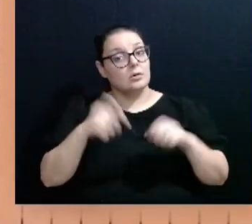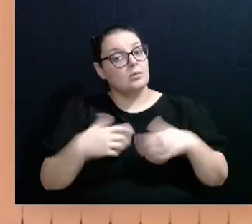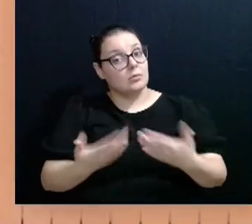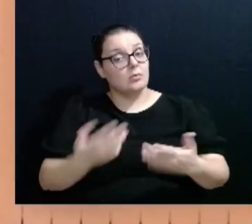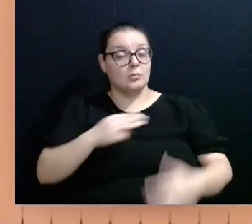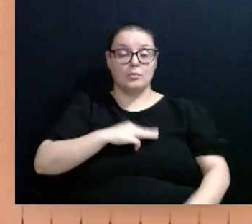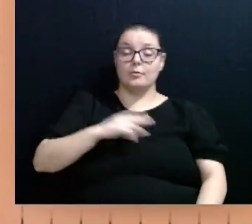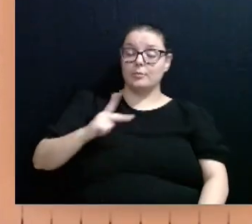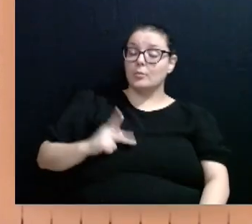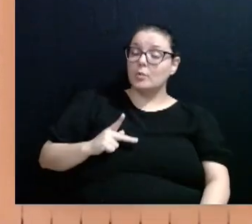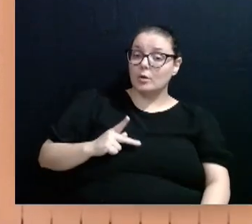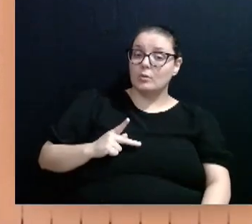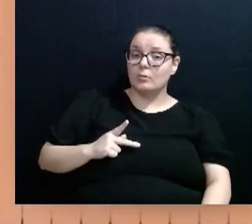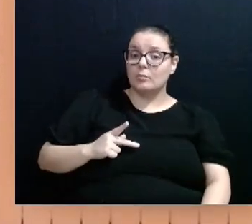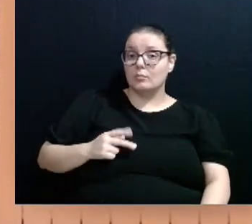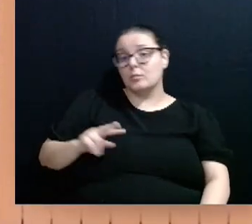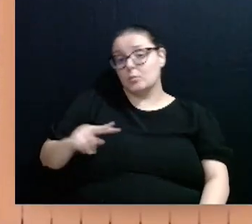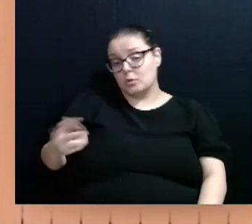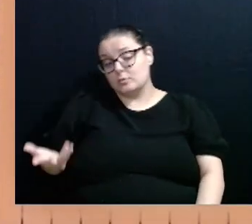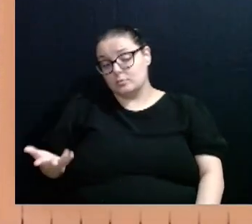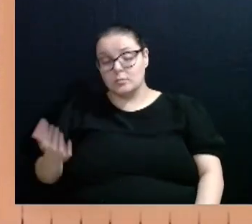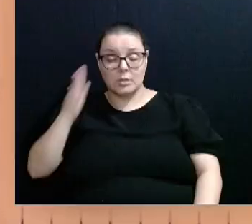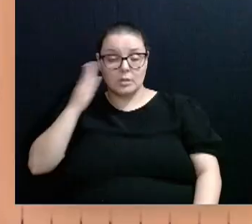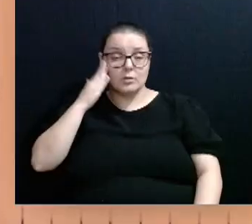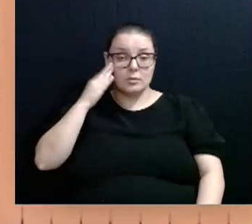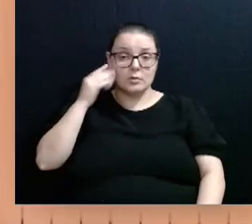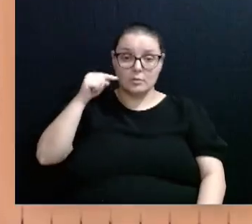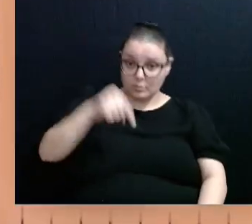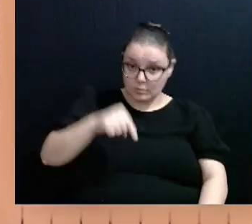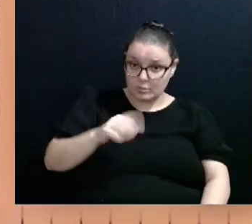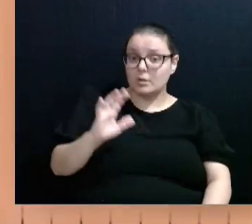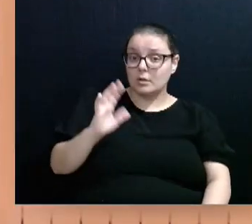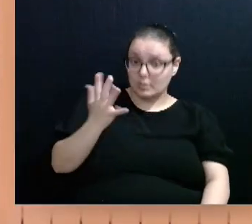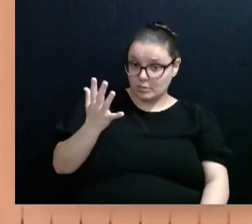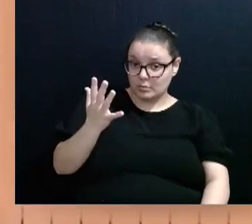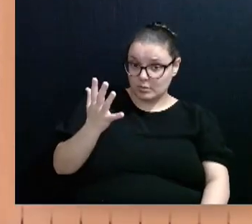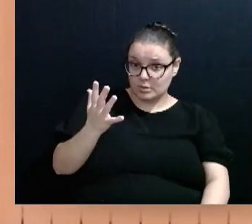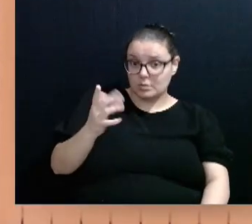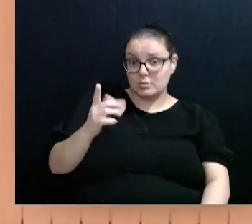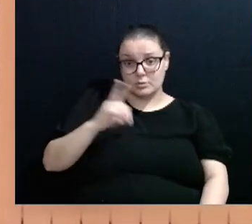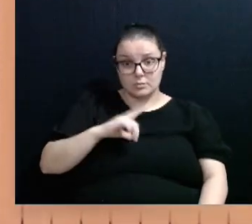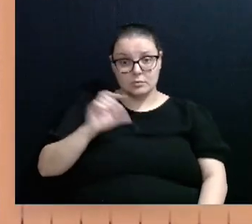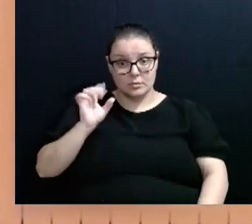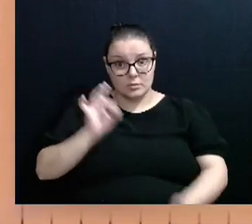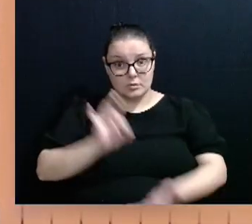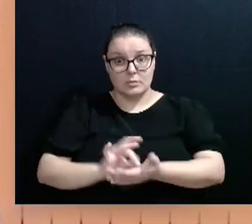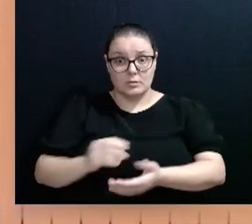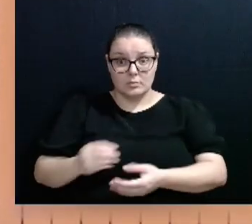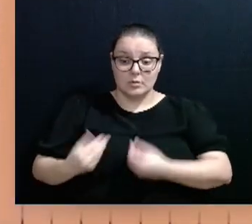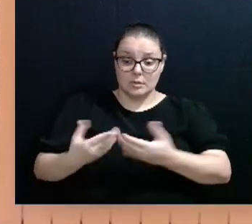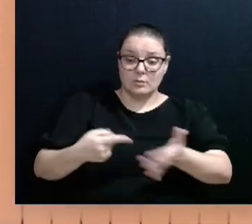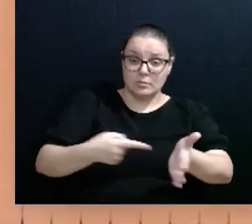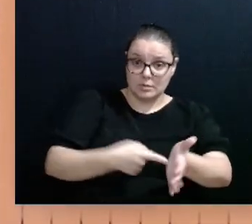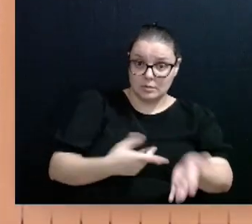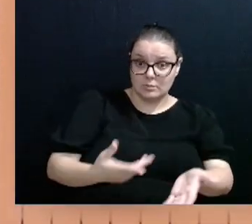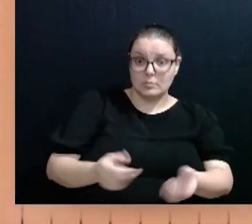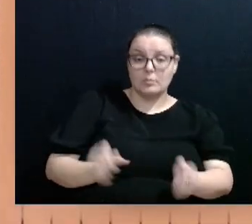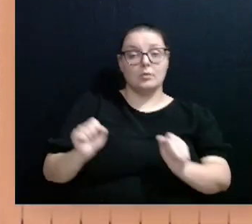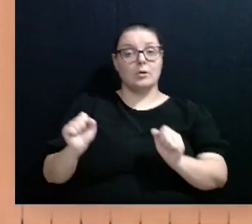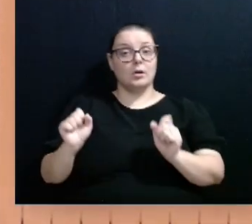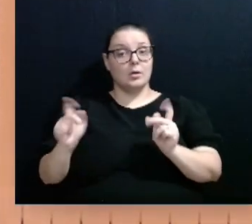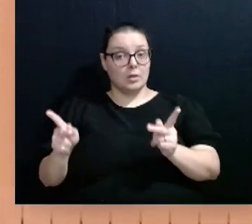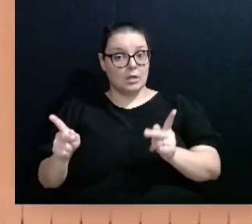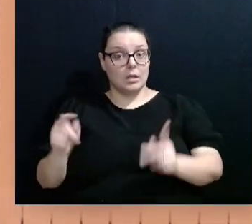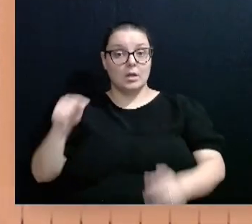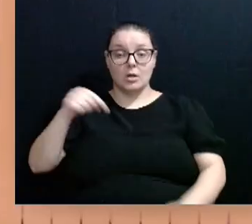por sua vez, se entender que o fato existiu, ele vai oferecer uma denúncia. Pois bem, aqui o que nós